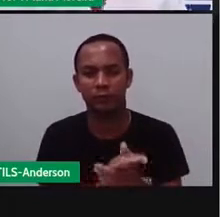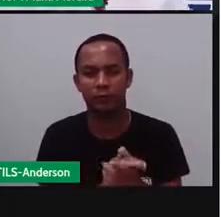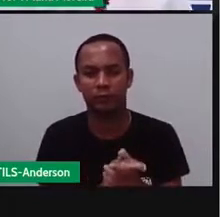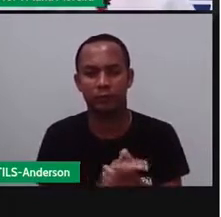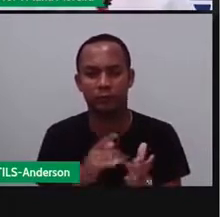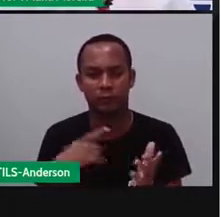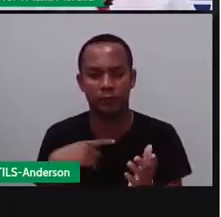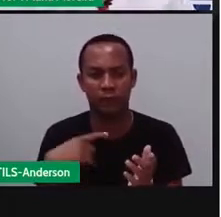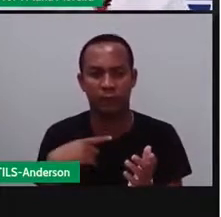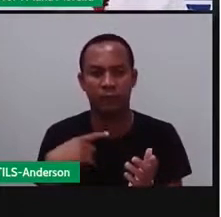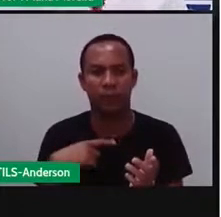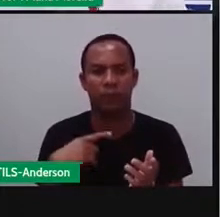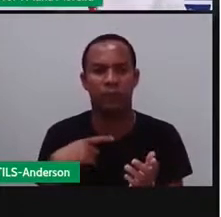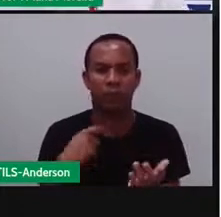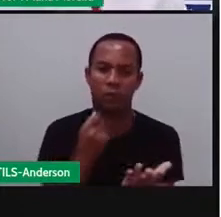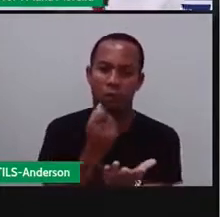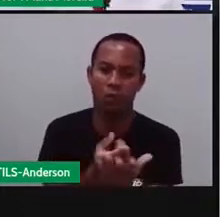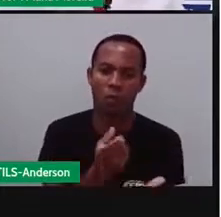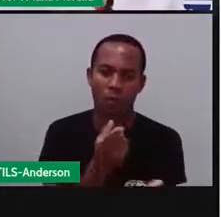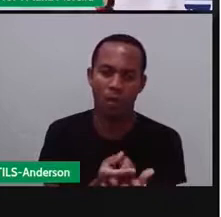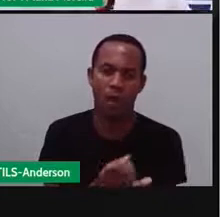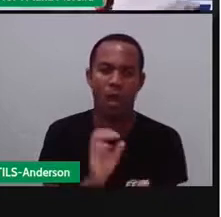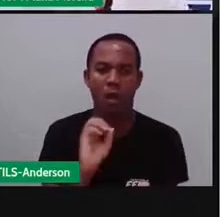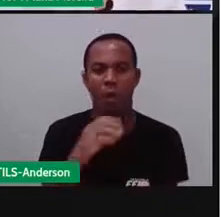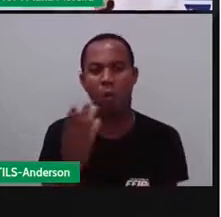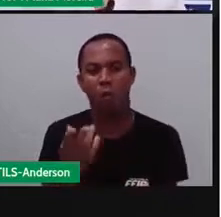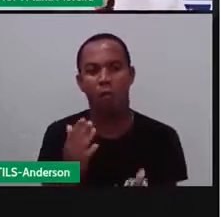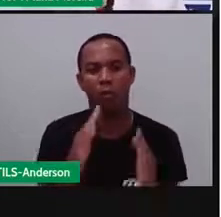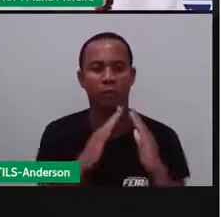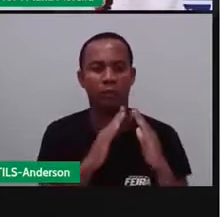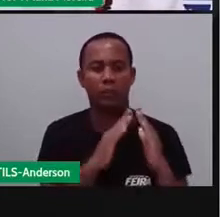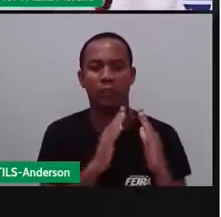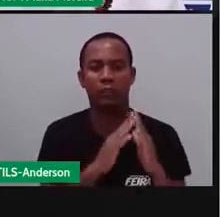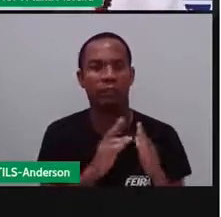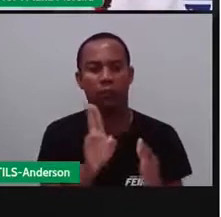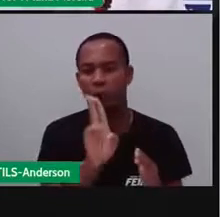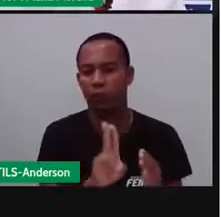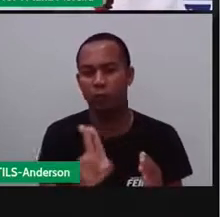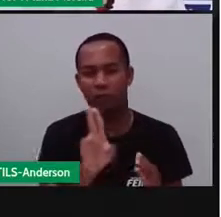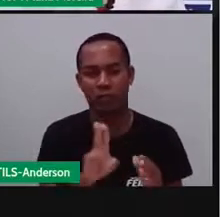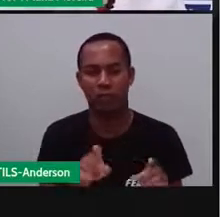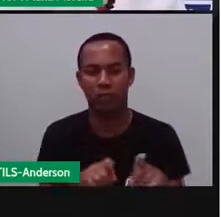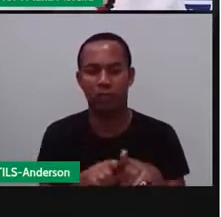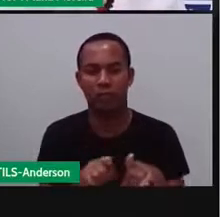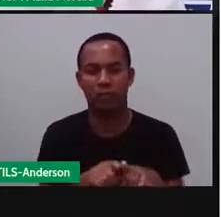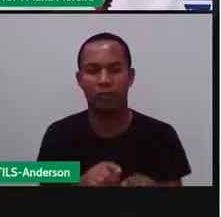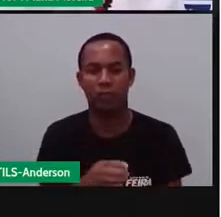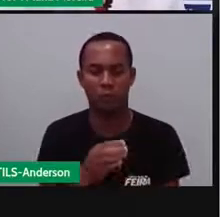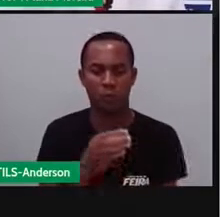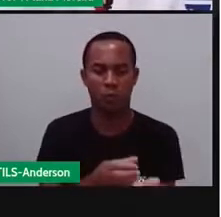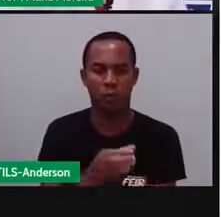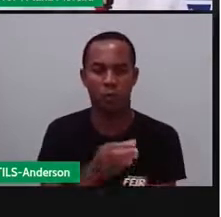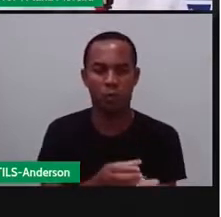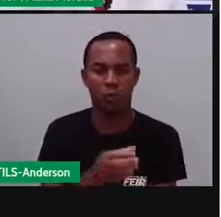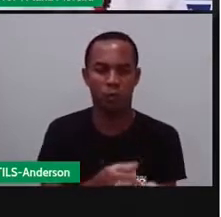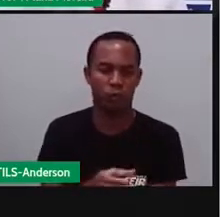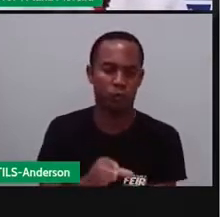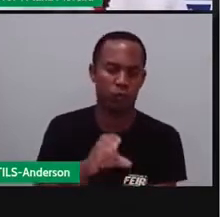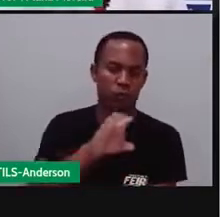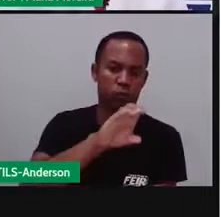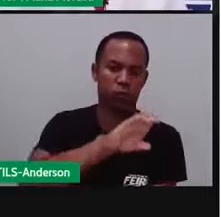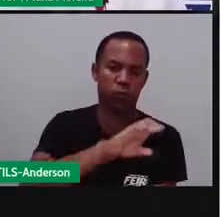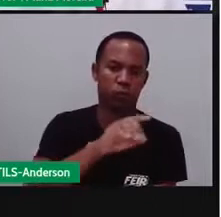já para você comprar, ou a gente usa as xícaras de casa mesmo, como a gente utilizou aí. Um copo medidor, que é uma jarra, e ela vem cheia